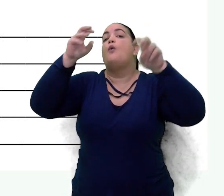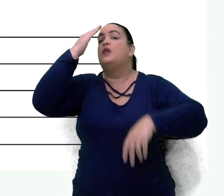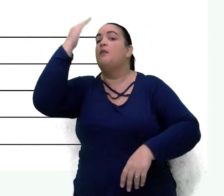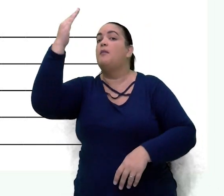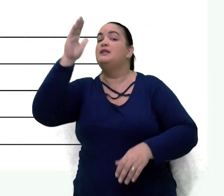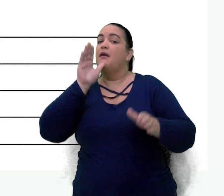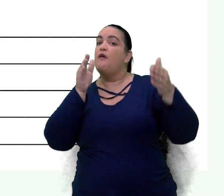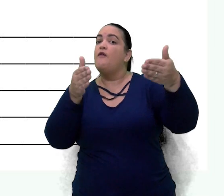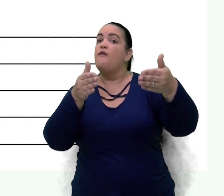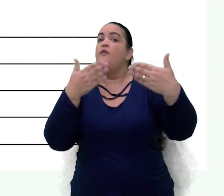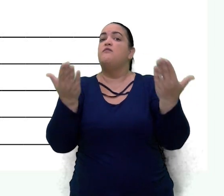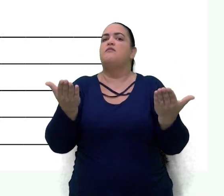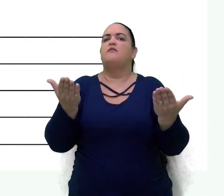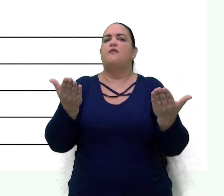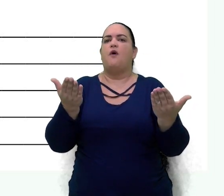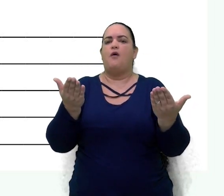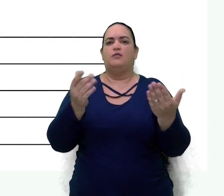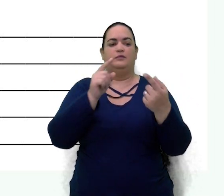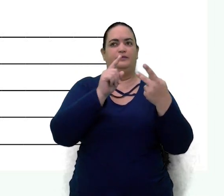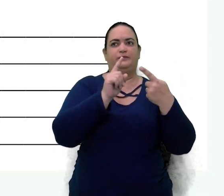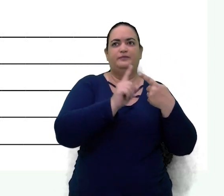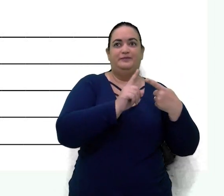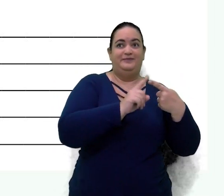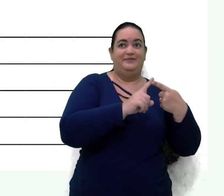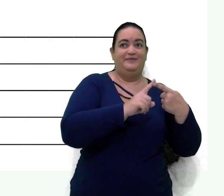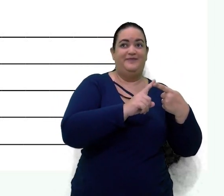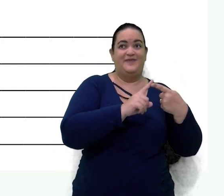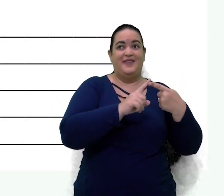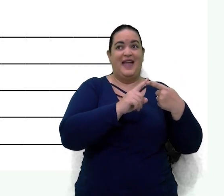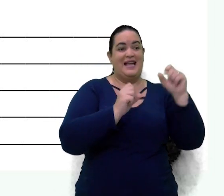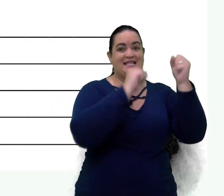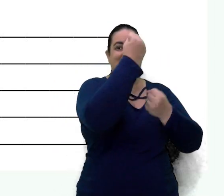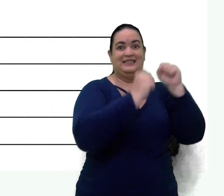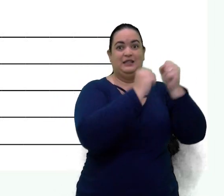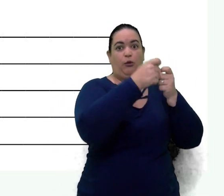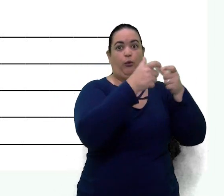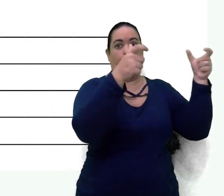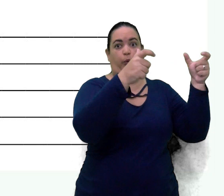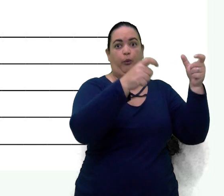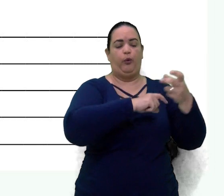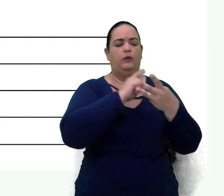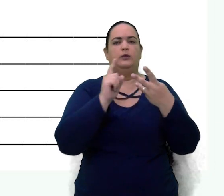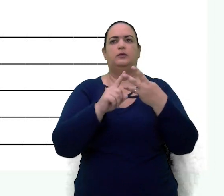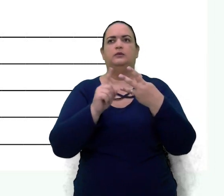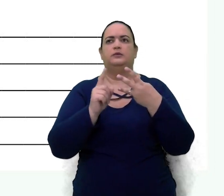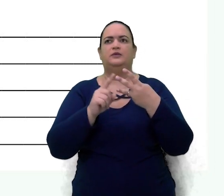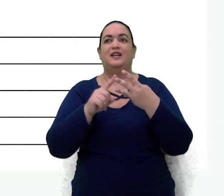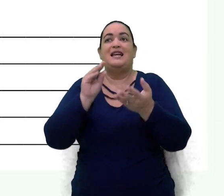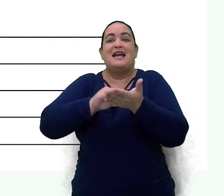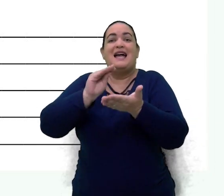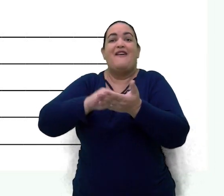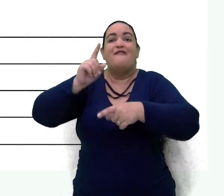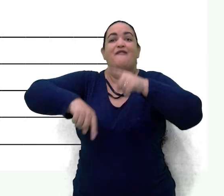que exatamente? Ao crescimento industrial nas cidades? À falta de matérias-primas para